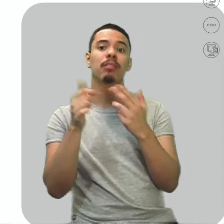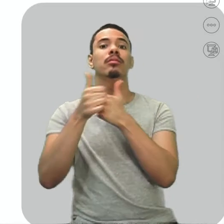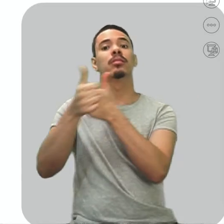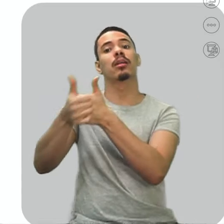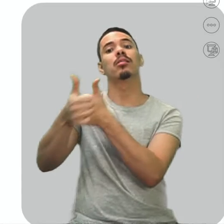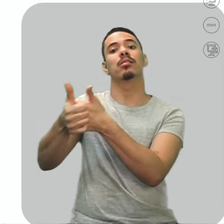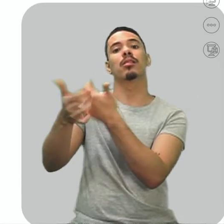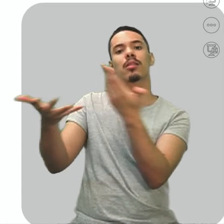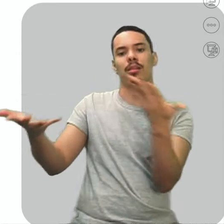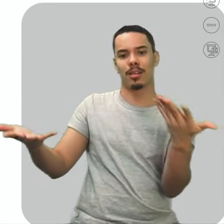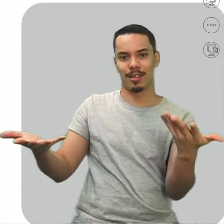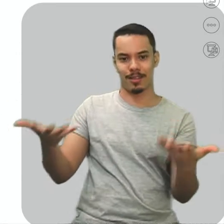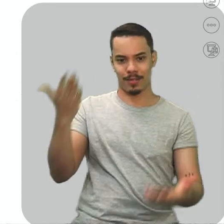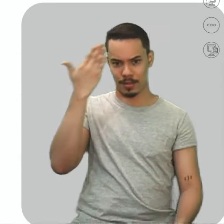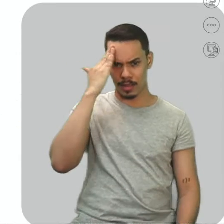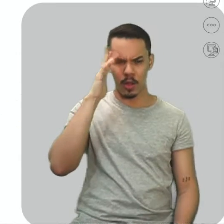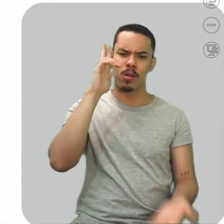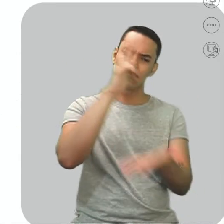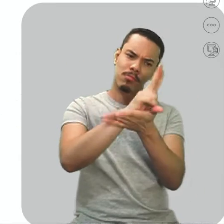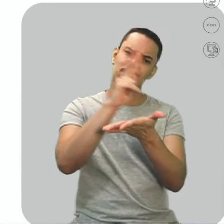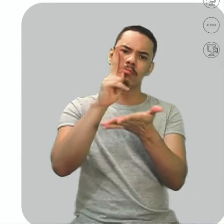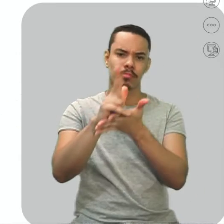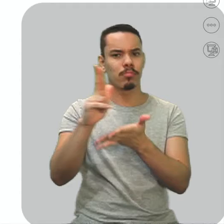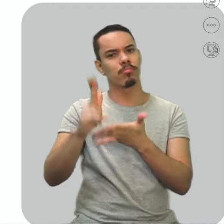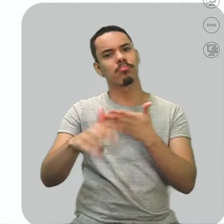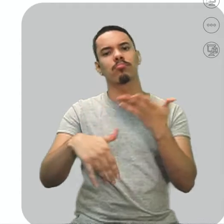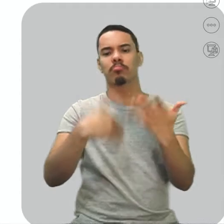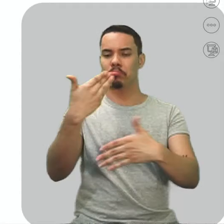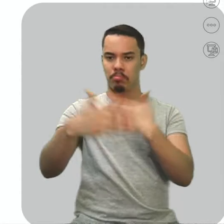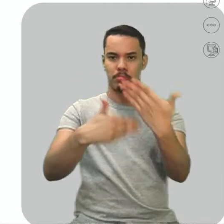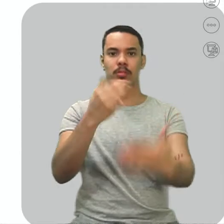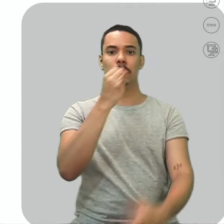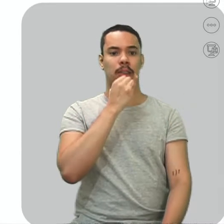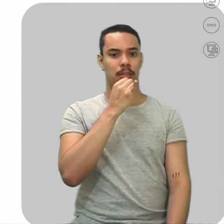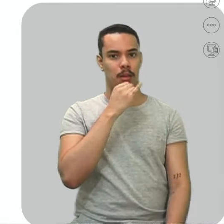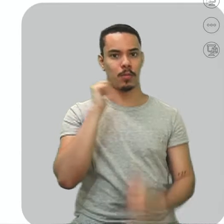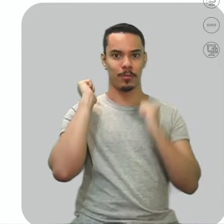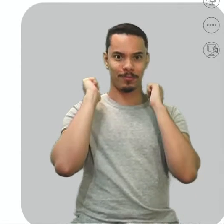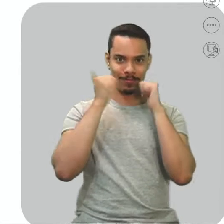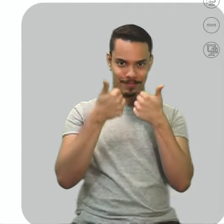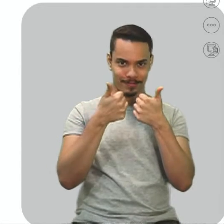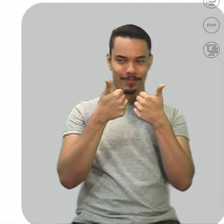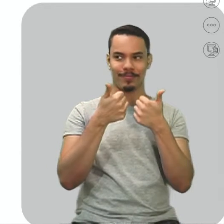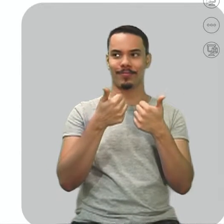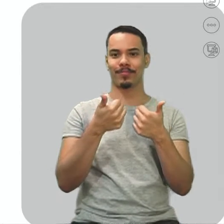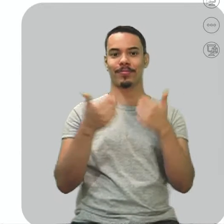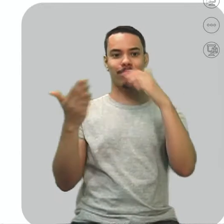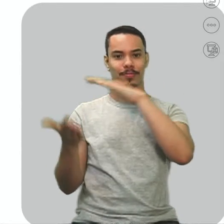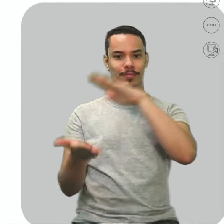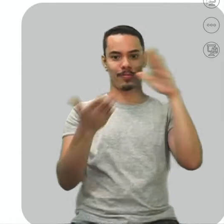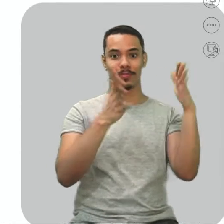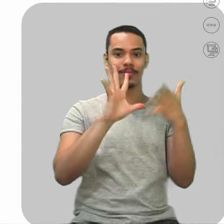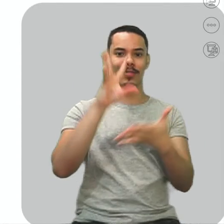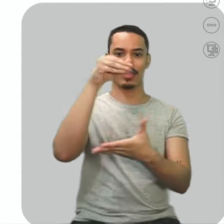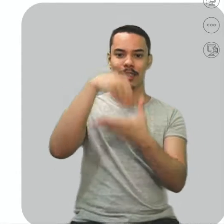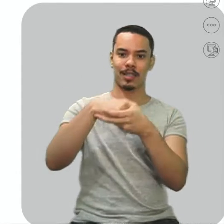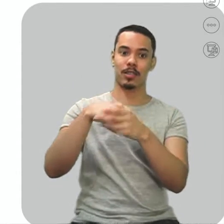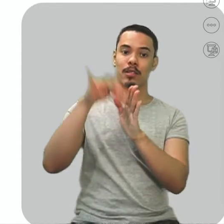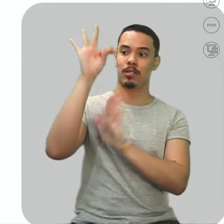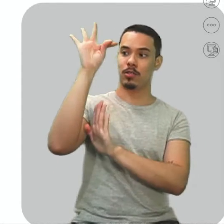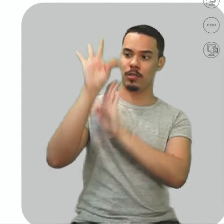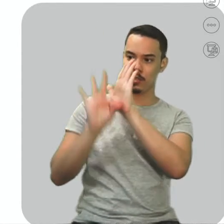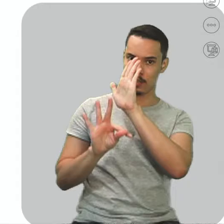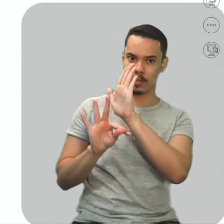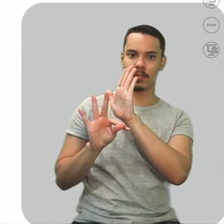siga Siga e assim por diante Tá bom vamos ver quem veio